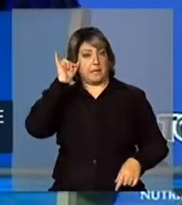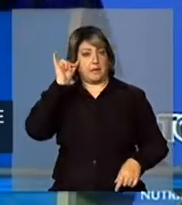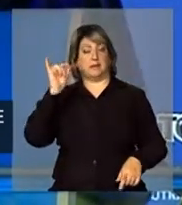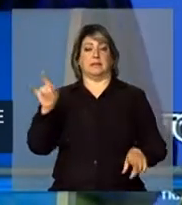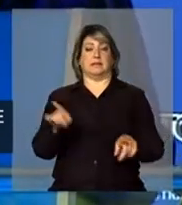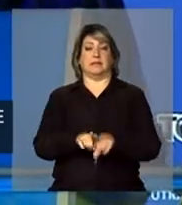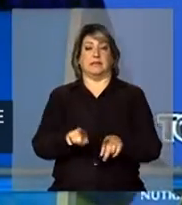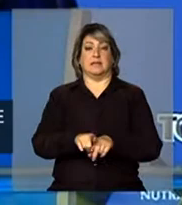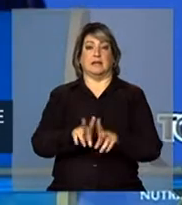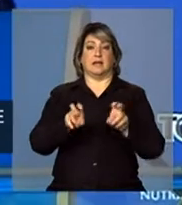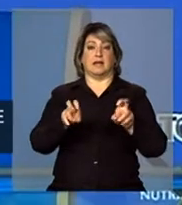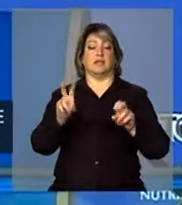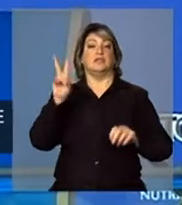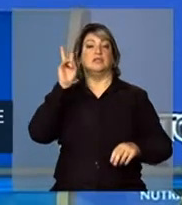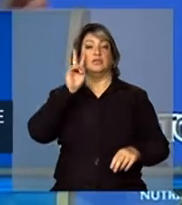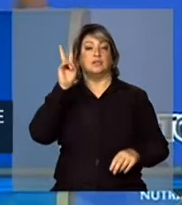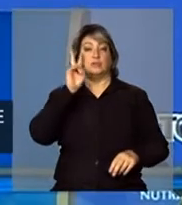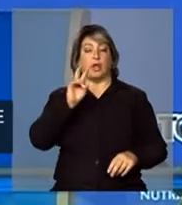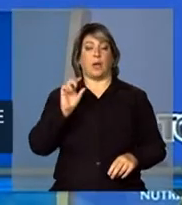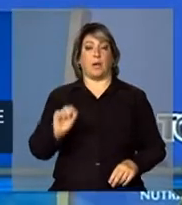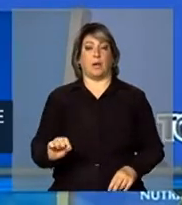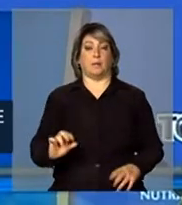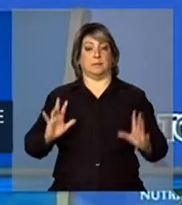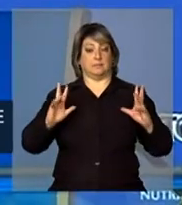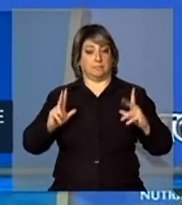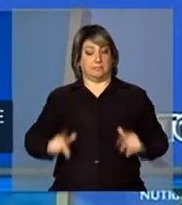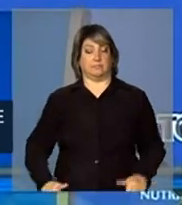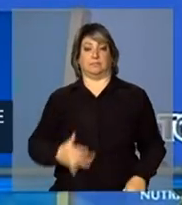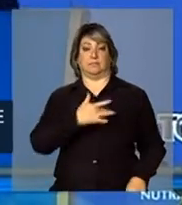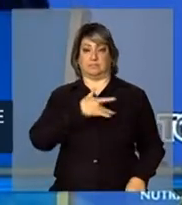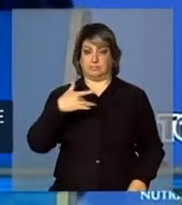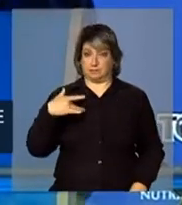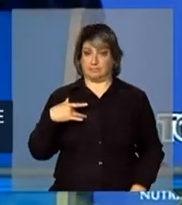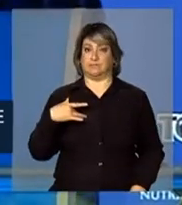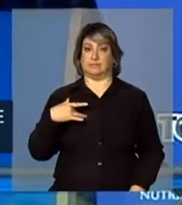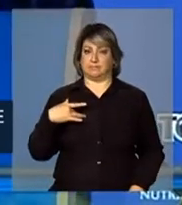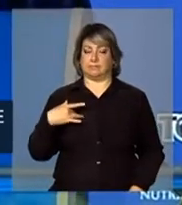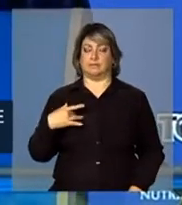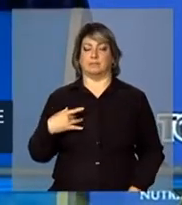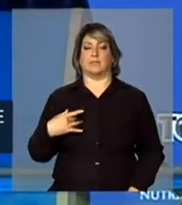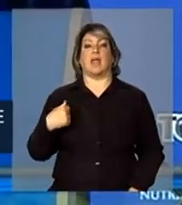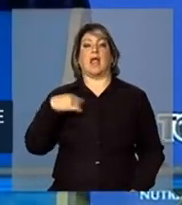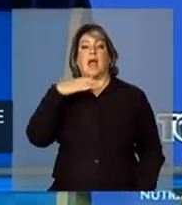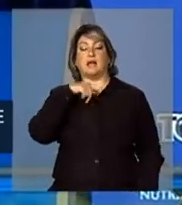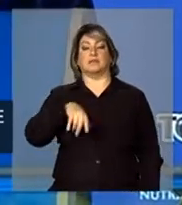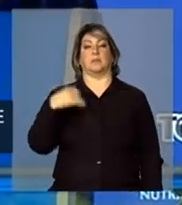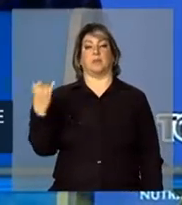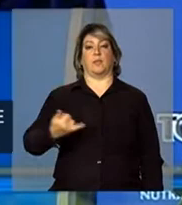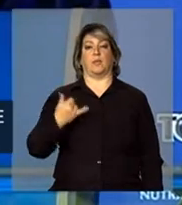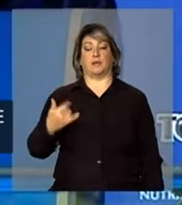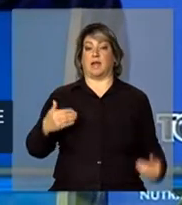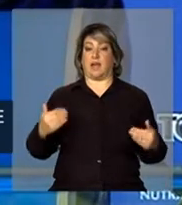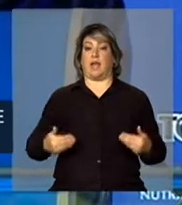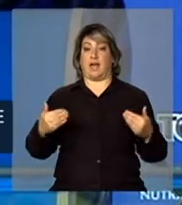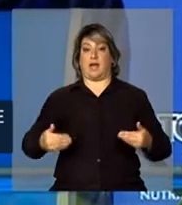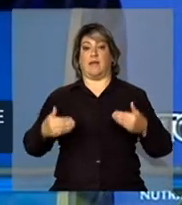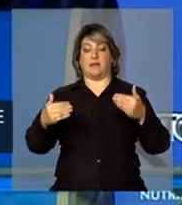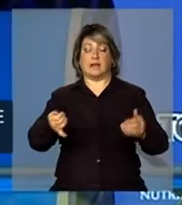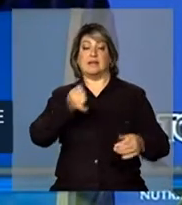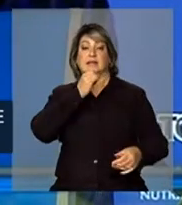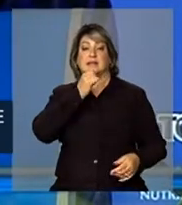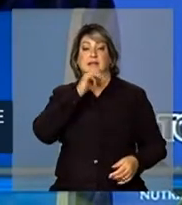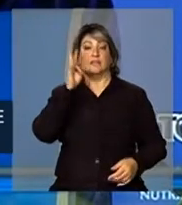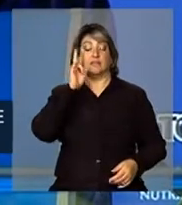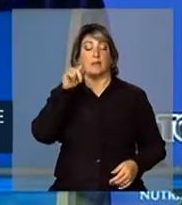relativas às questões sanitárias, e acho que nós temos de avançar no sentido, por exemplo,